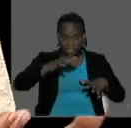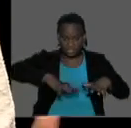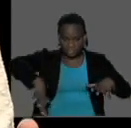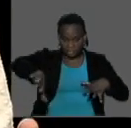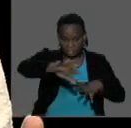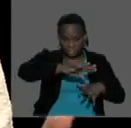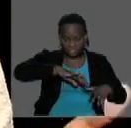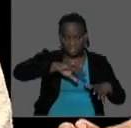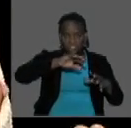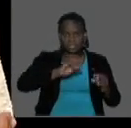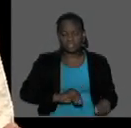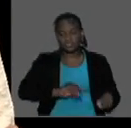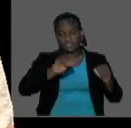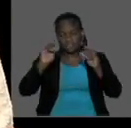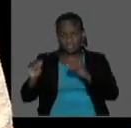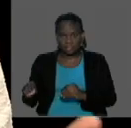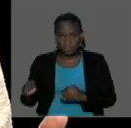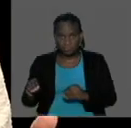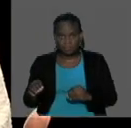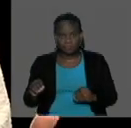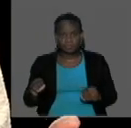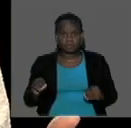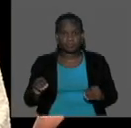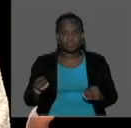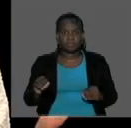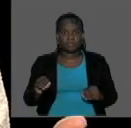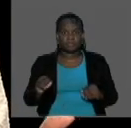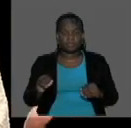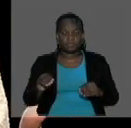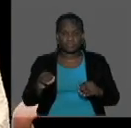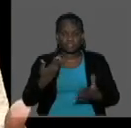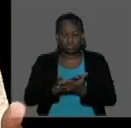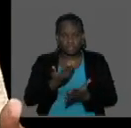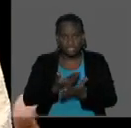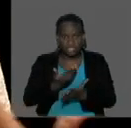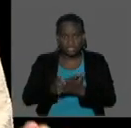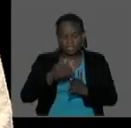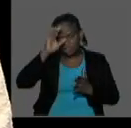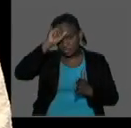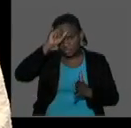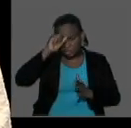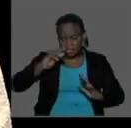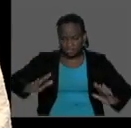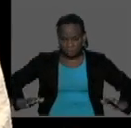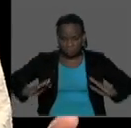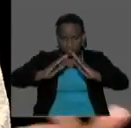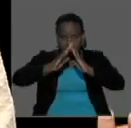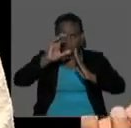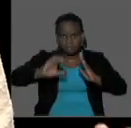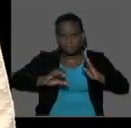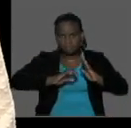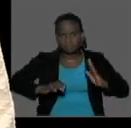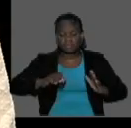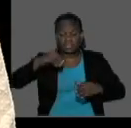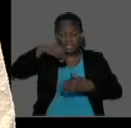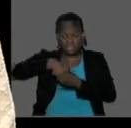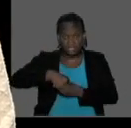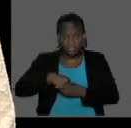né? Vou para o seminário, vou para o mosteiro, e